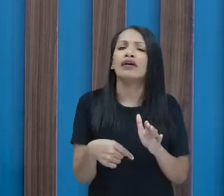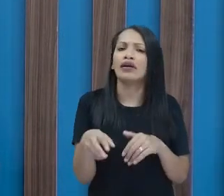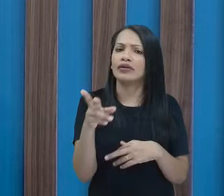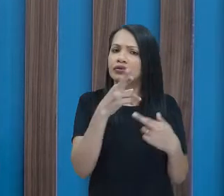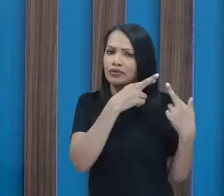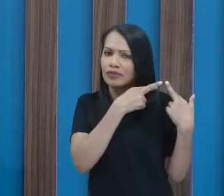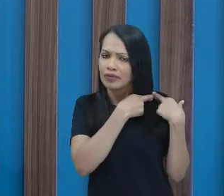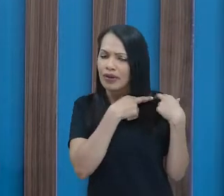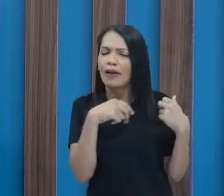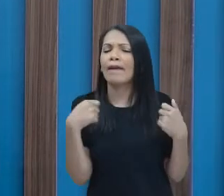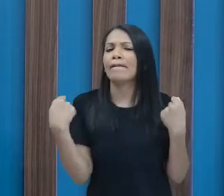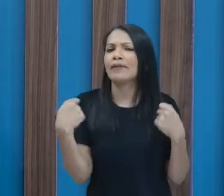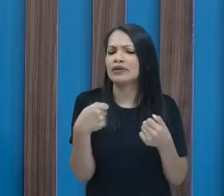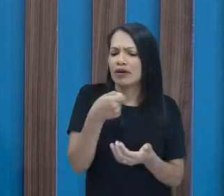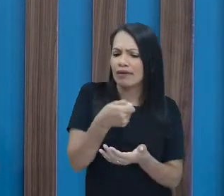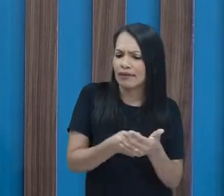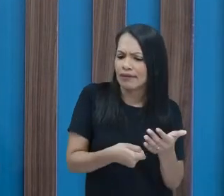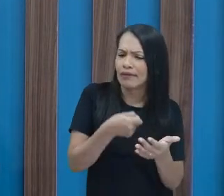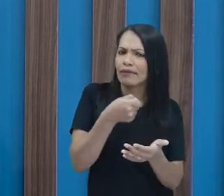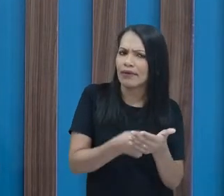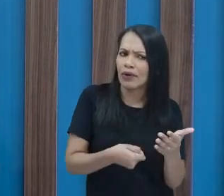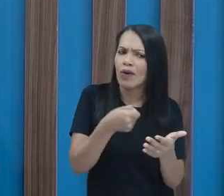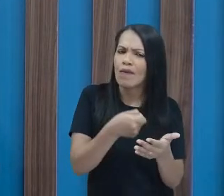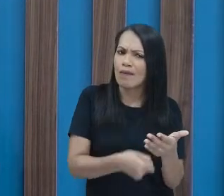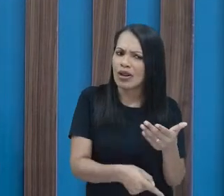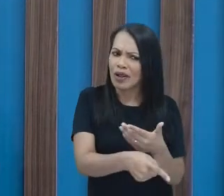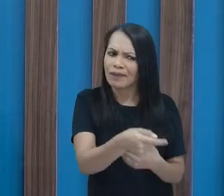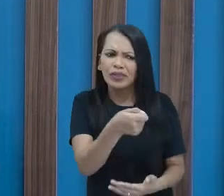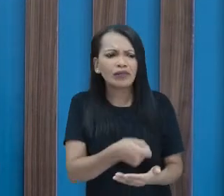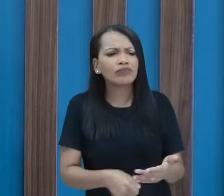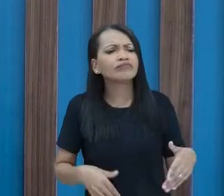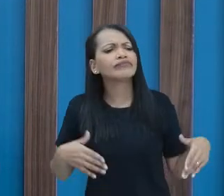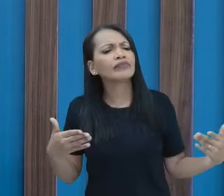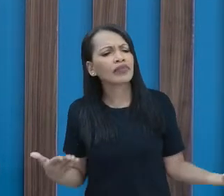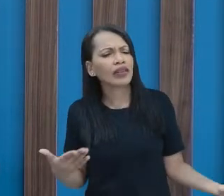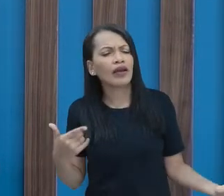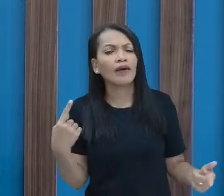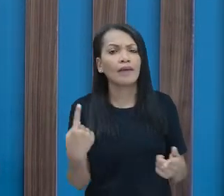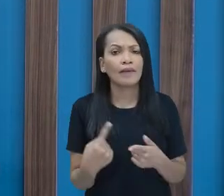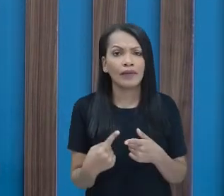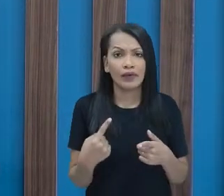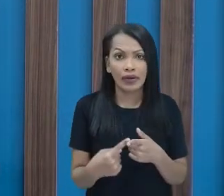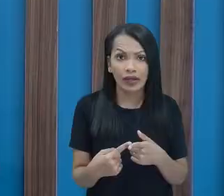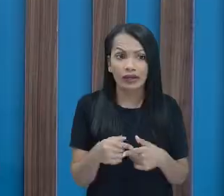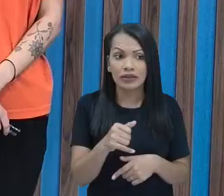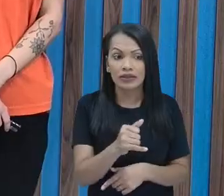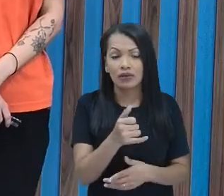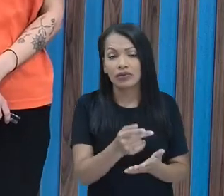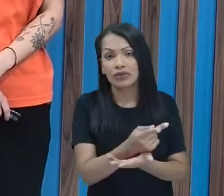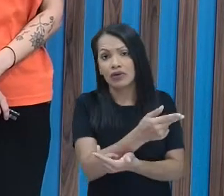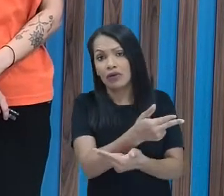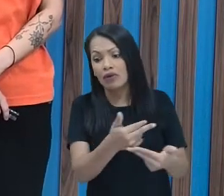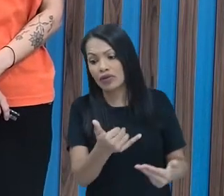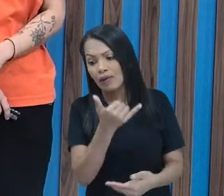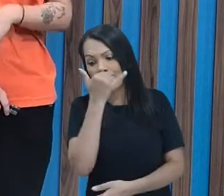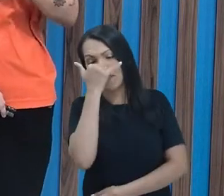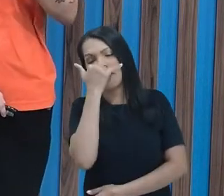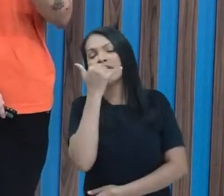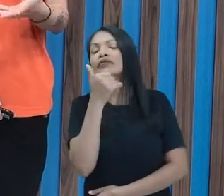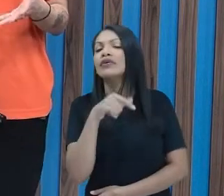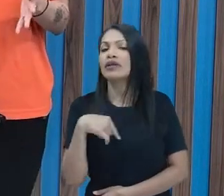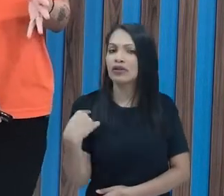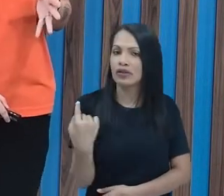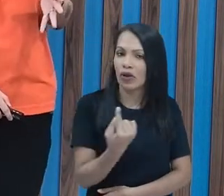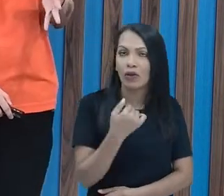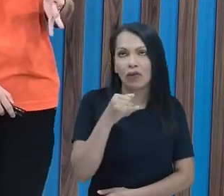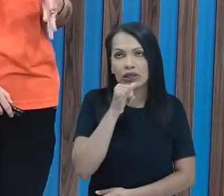tem que estar em cima, porque influencia diretamente a nossa vida no cotidiano, né? Pois é, não é só a gente ir, né,